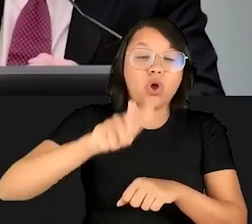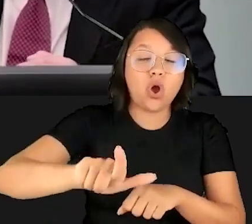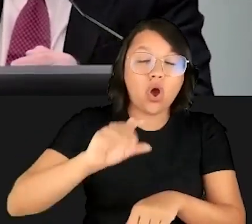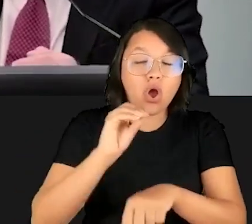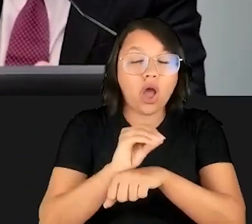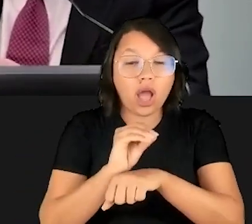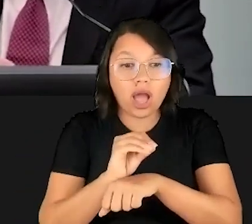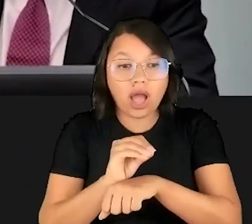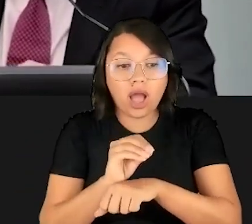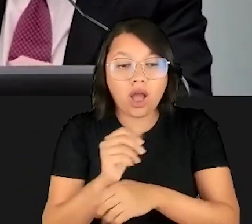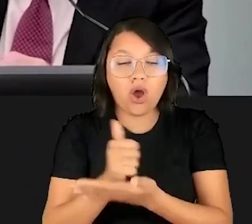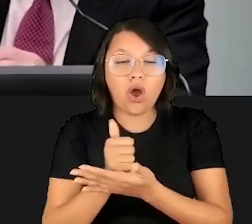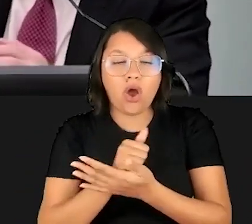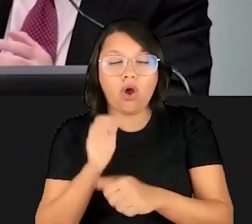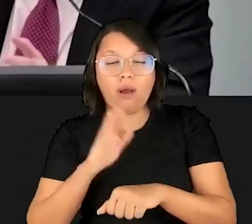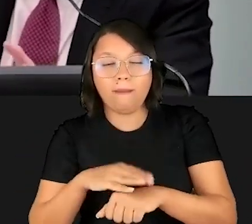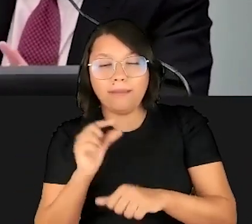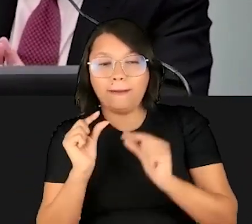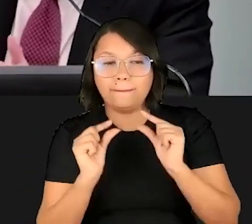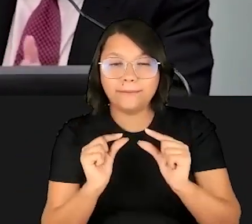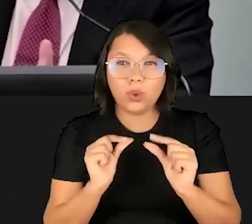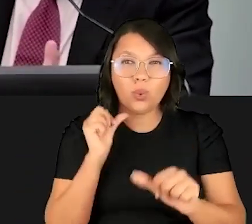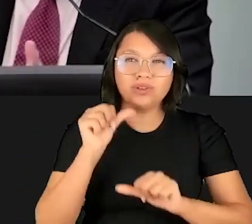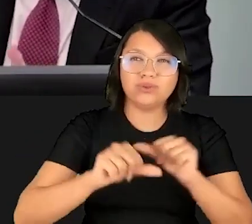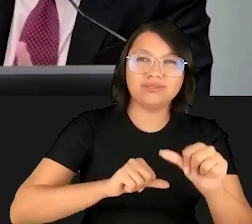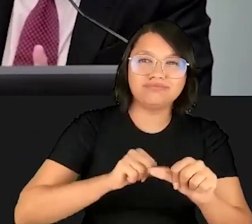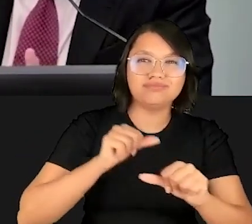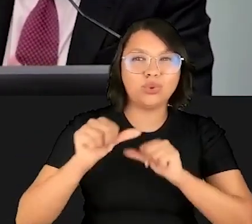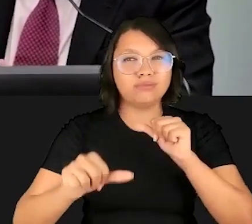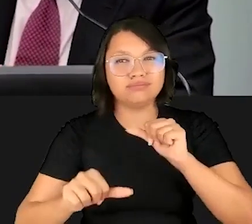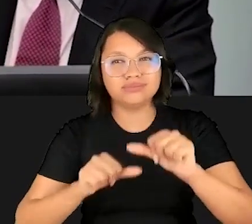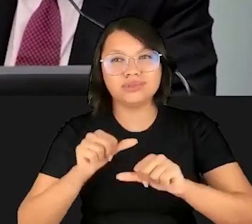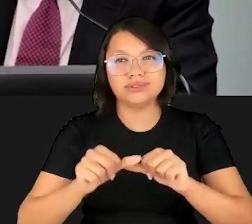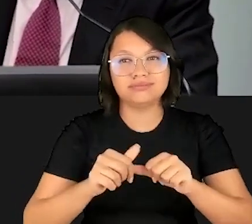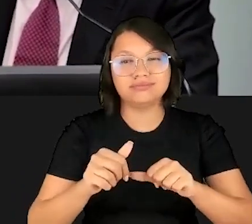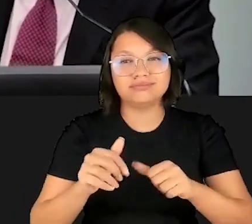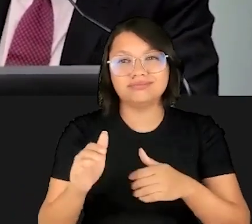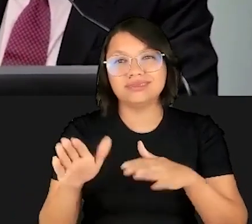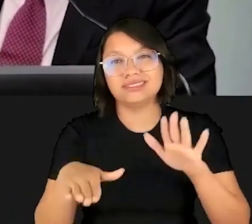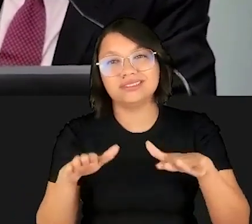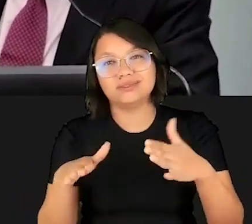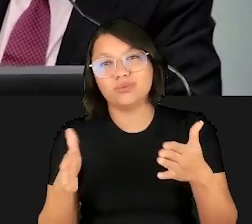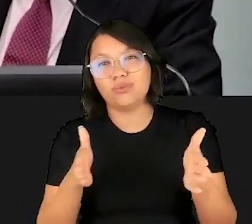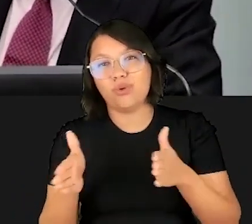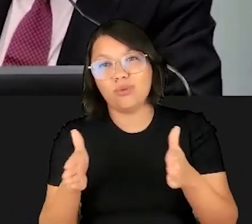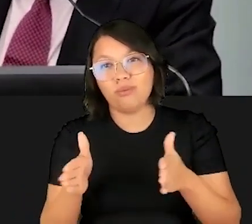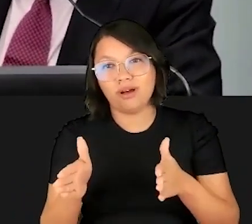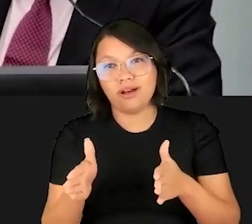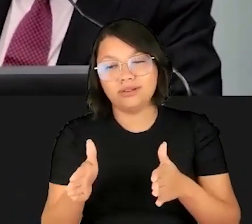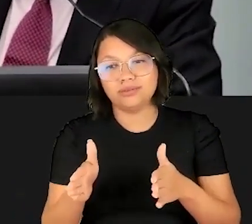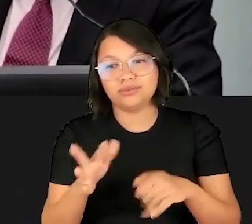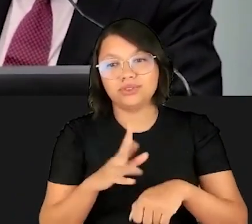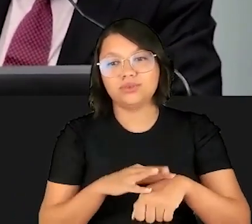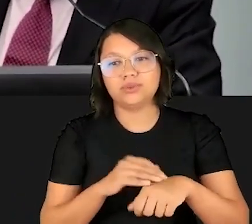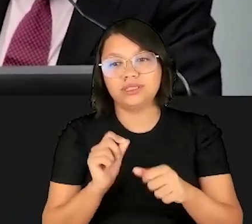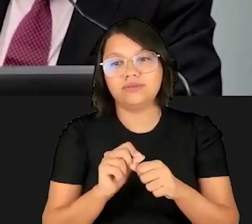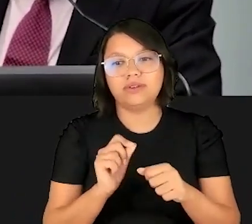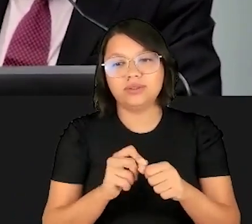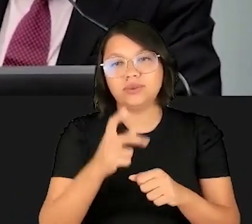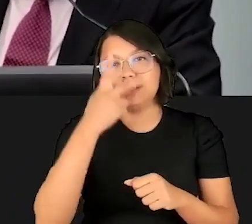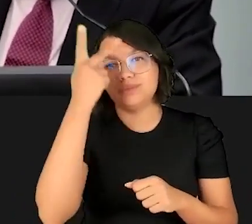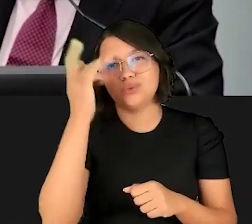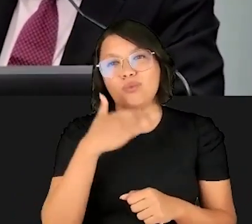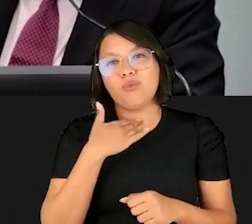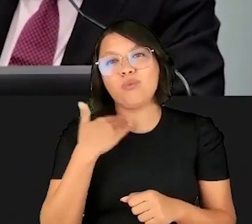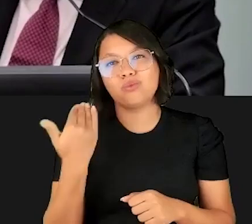tratamento, controla mais um tempo, vai trocando. Em algum momento, infelizmente, a doença faz com que o indivíduo perca a